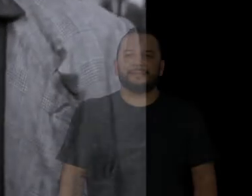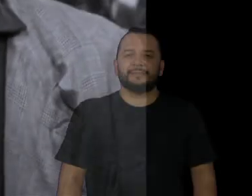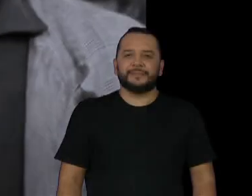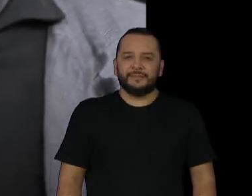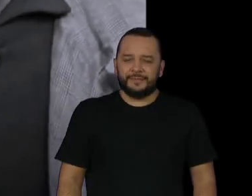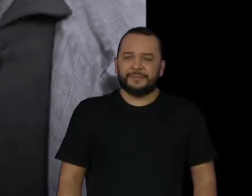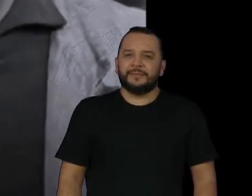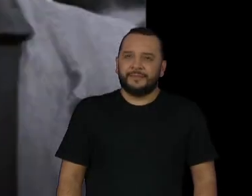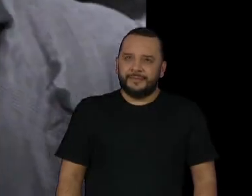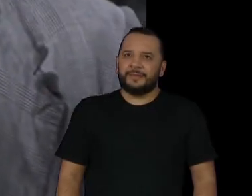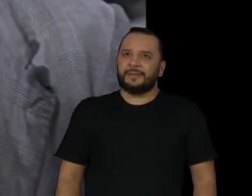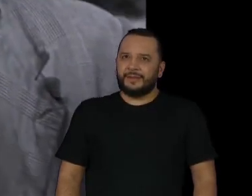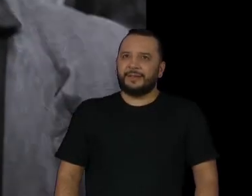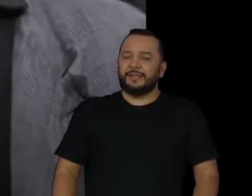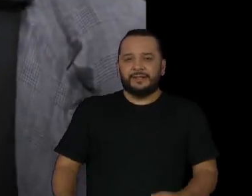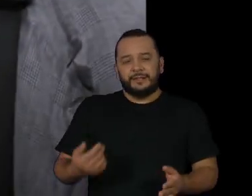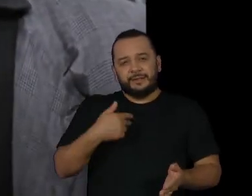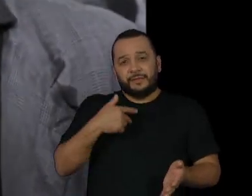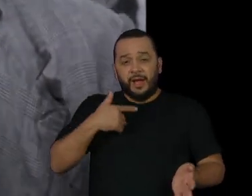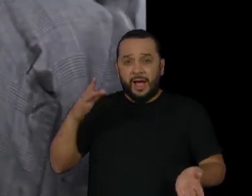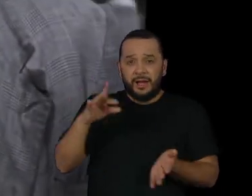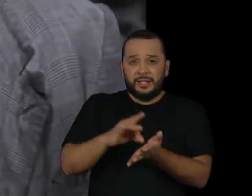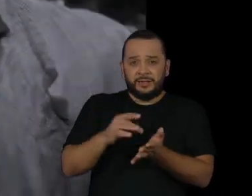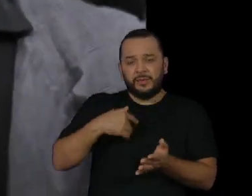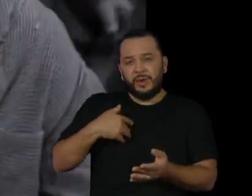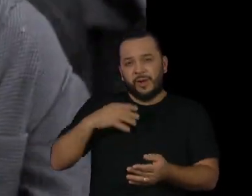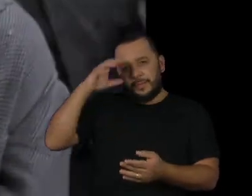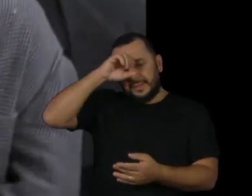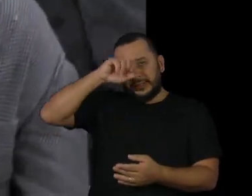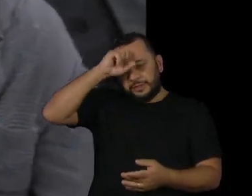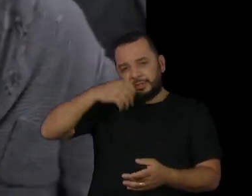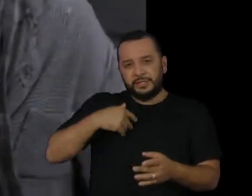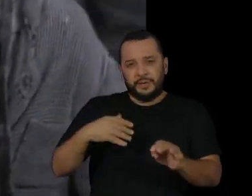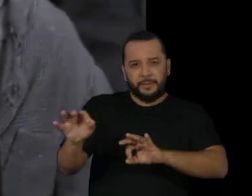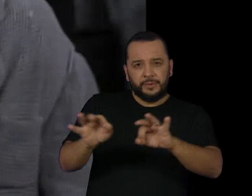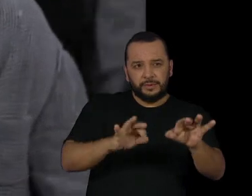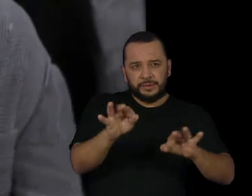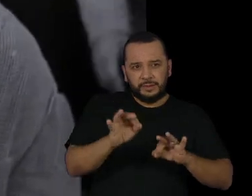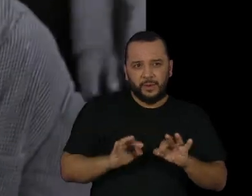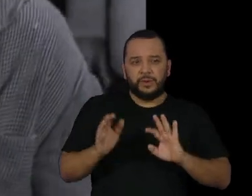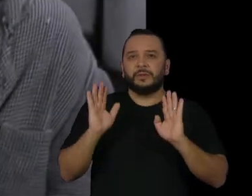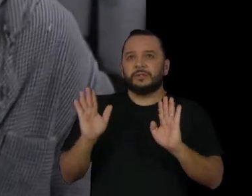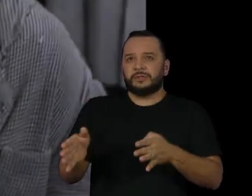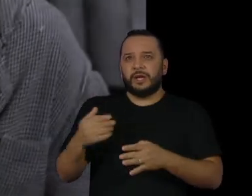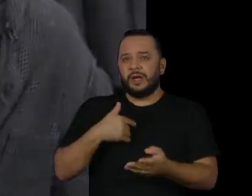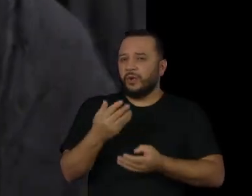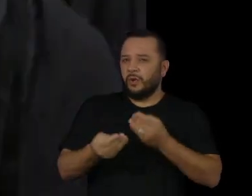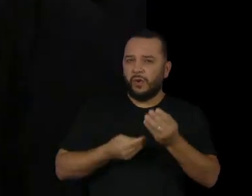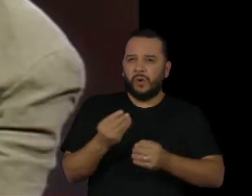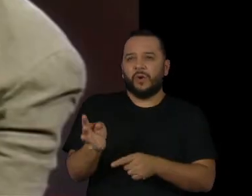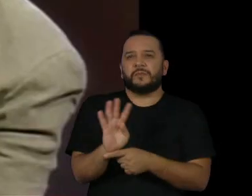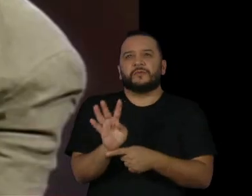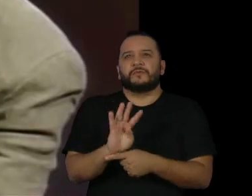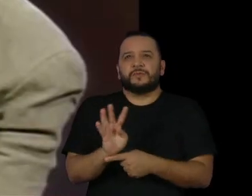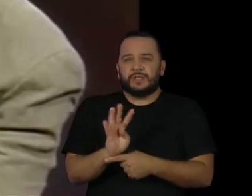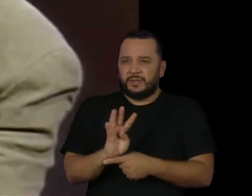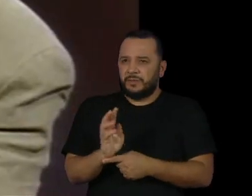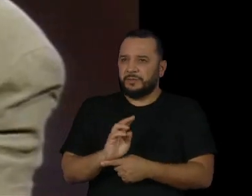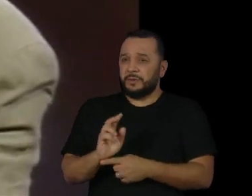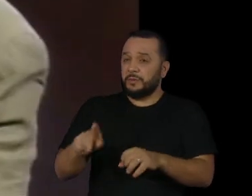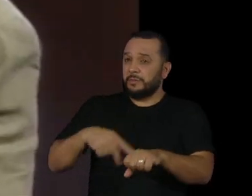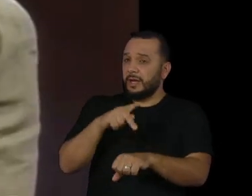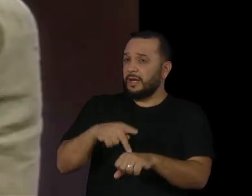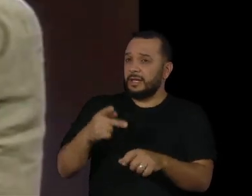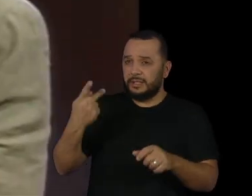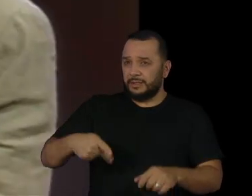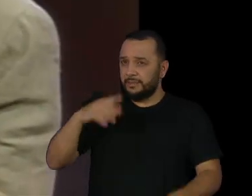Foi uma lição de produção, mais do que uma lição estética. Uma lição de como fazer filmes num país como